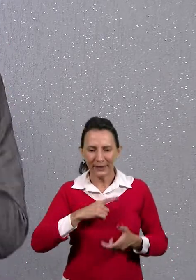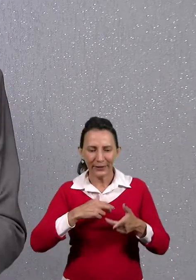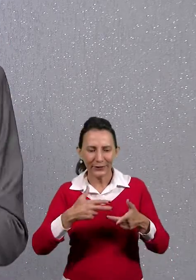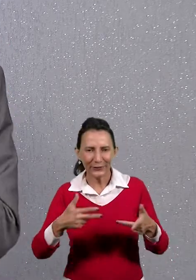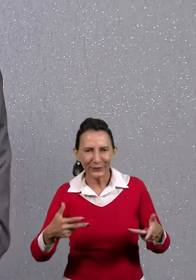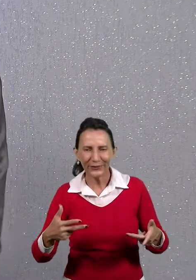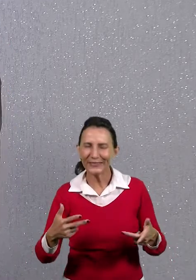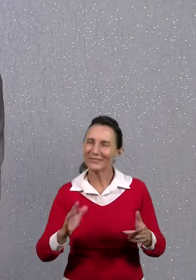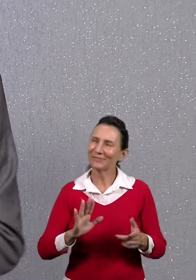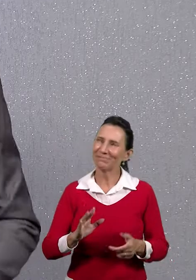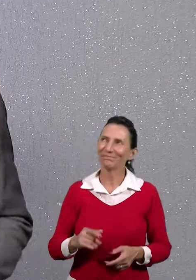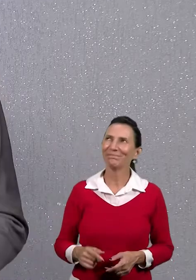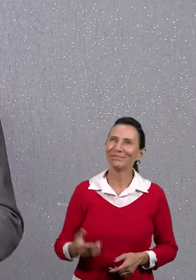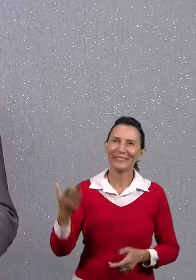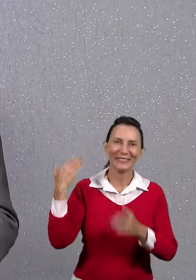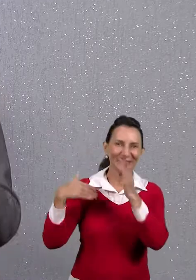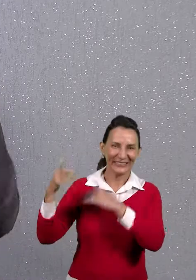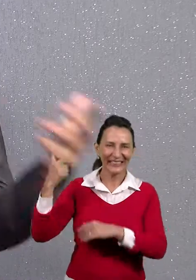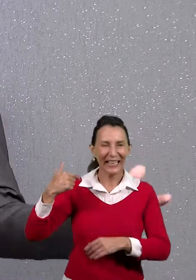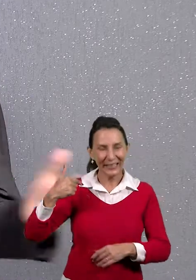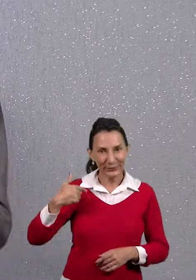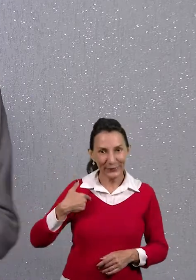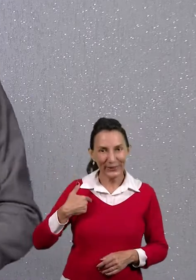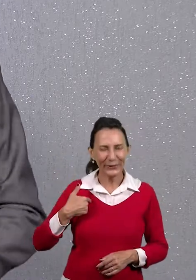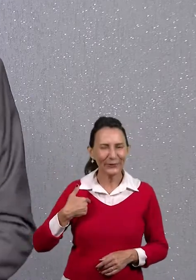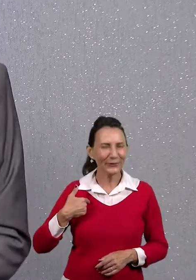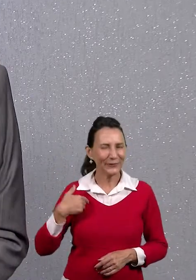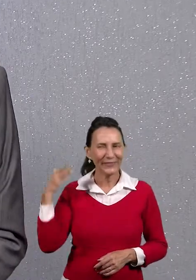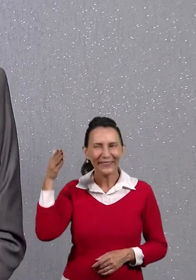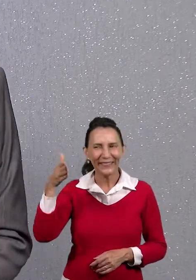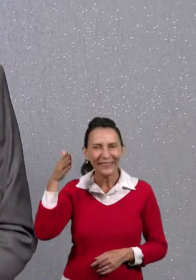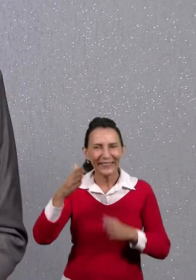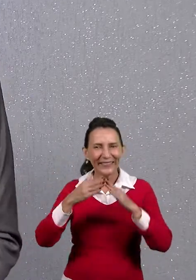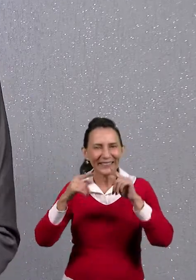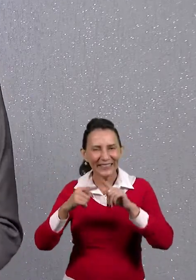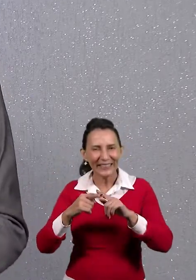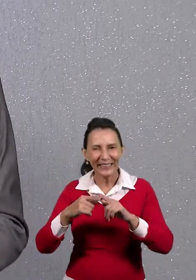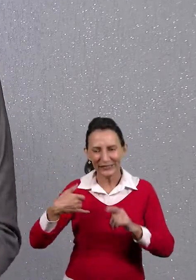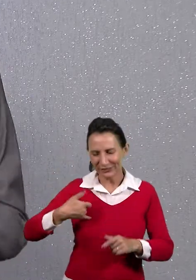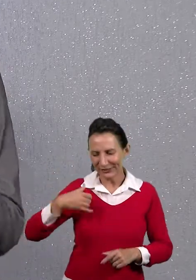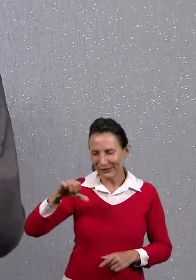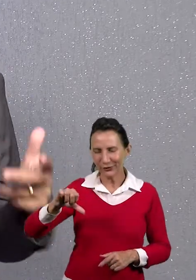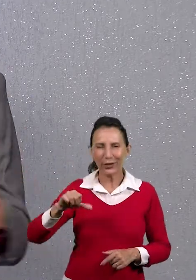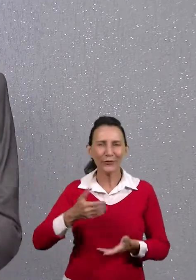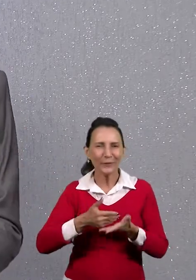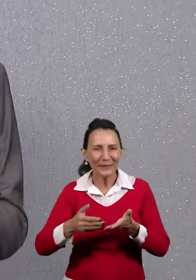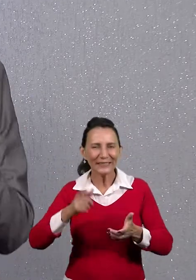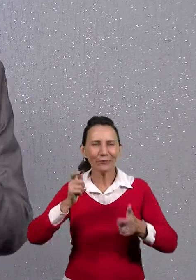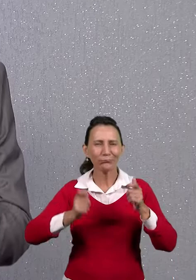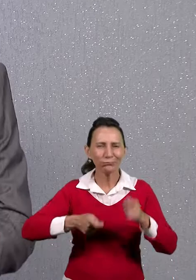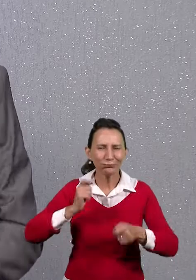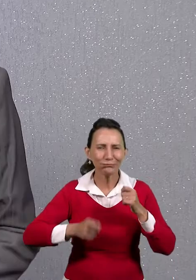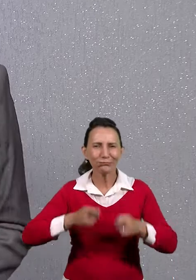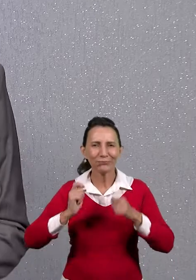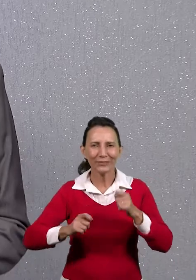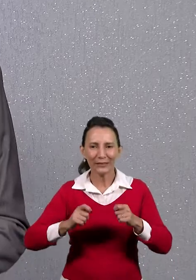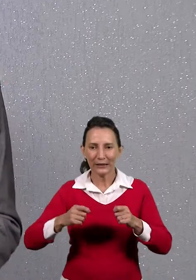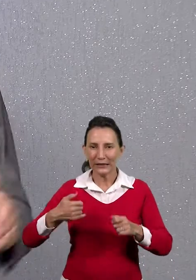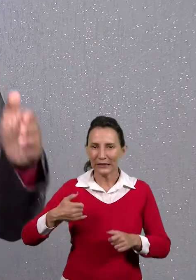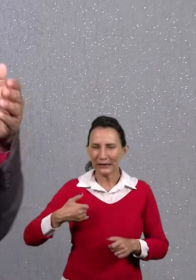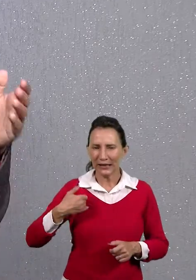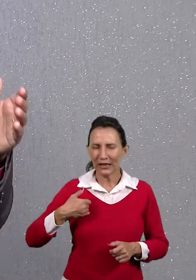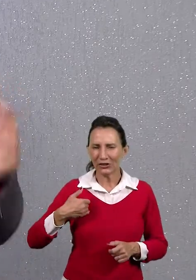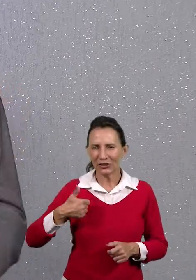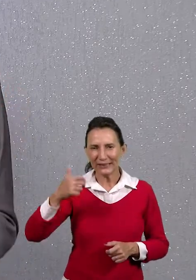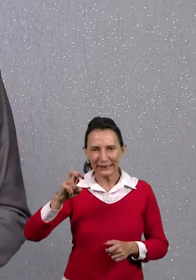Quando eu era mais novinho, eu comecei a tocar na igreja aos 9 anos de idade. Então, aos 15 anos eu fui tocar num grupo,